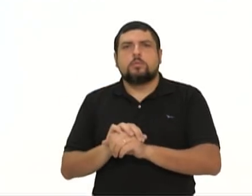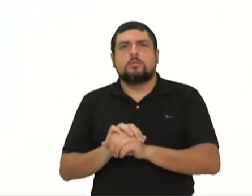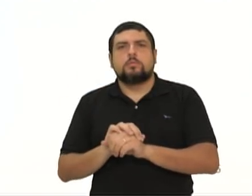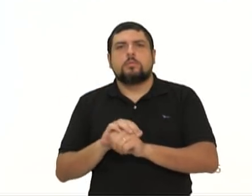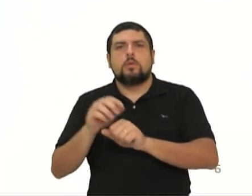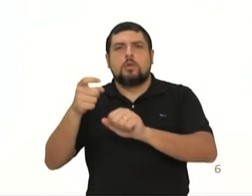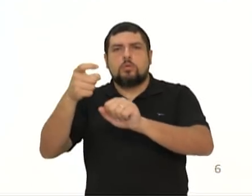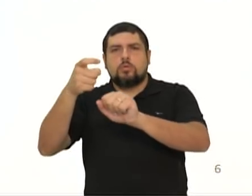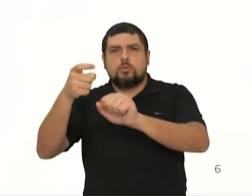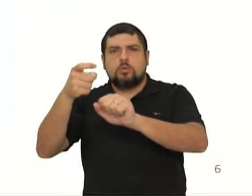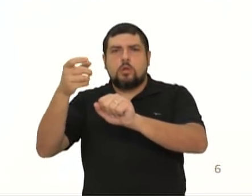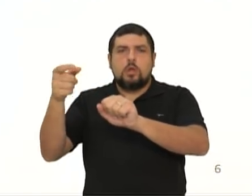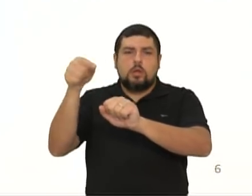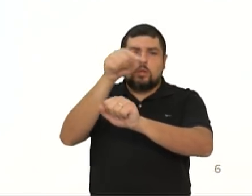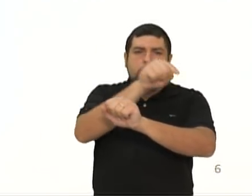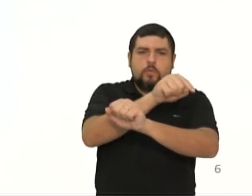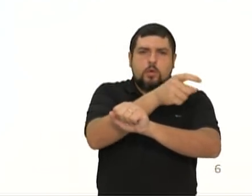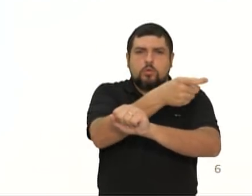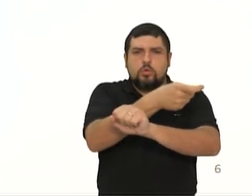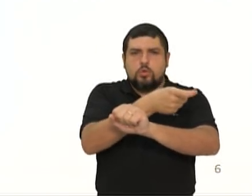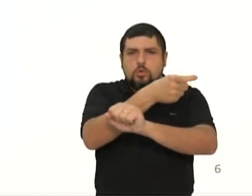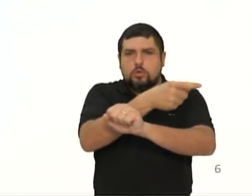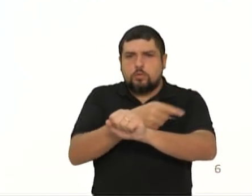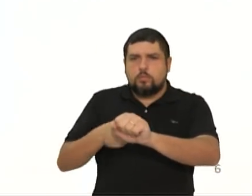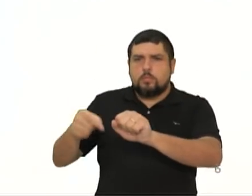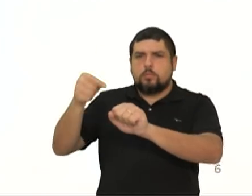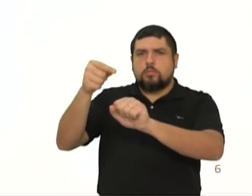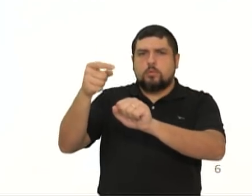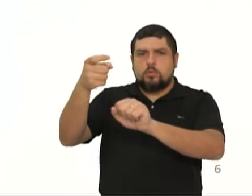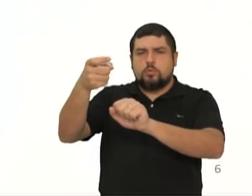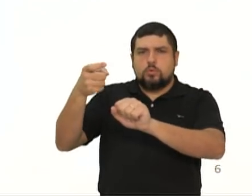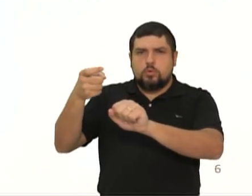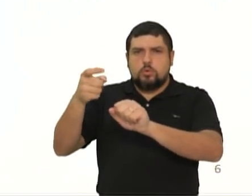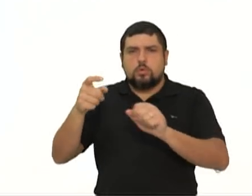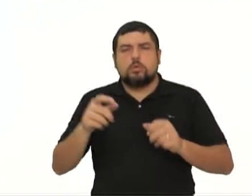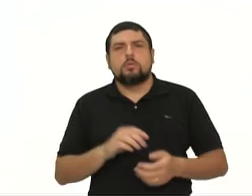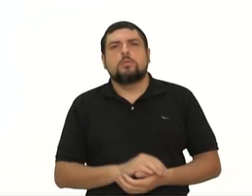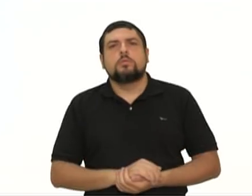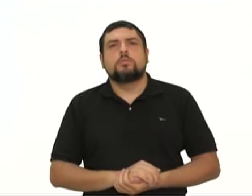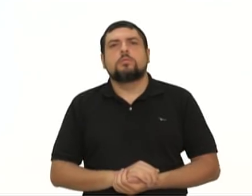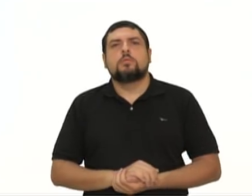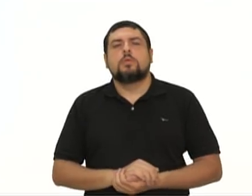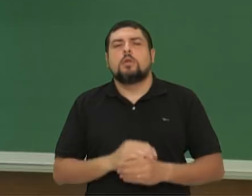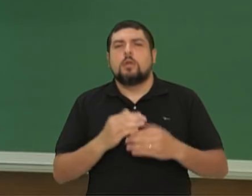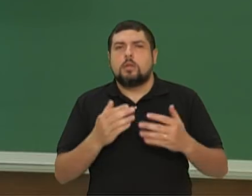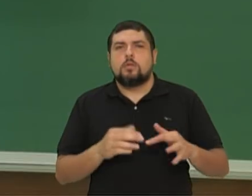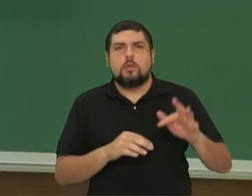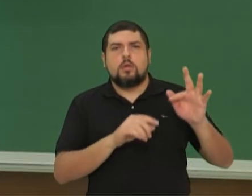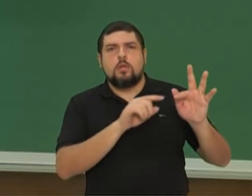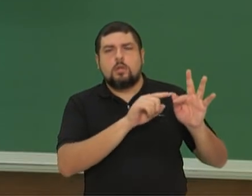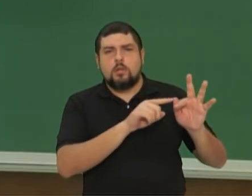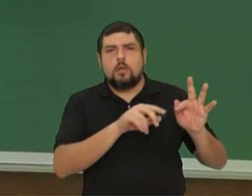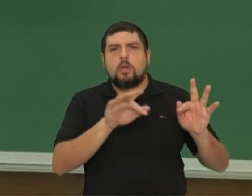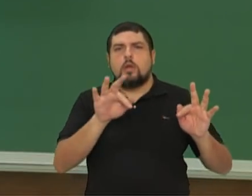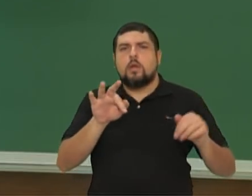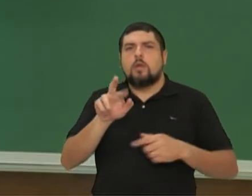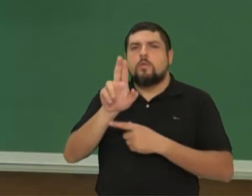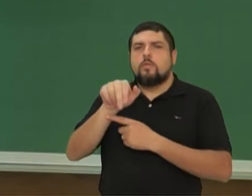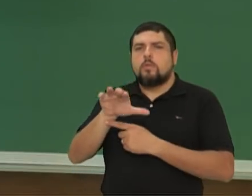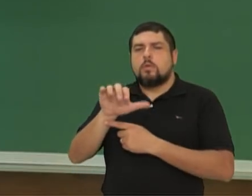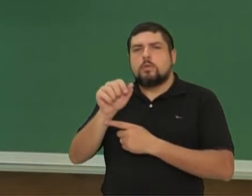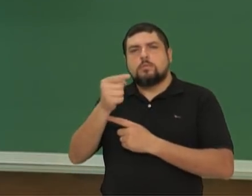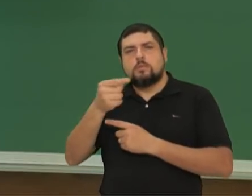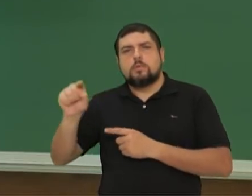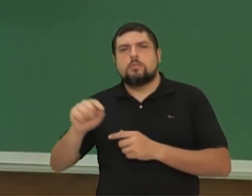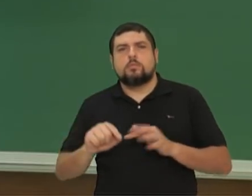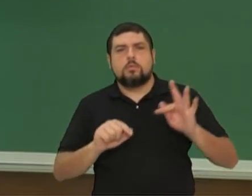no expoente. Então, quando a variável está no expoente, caracteriza uma função exponencial. Ela